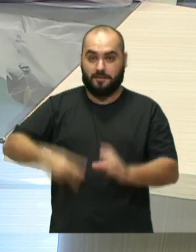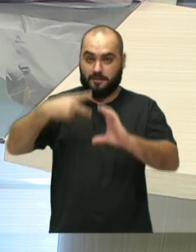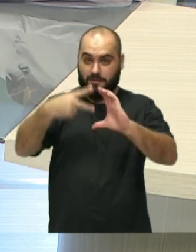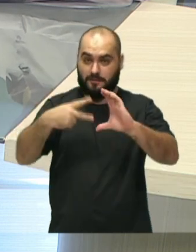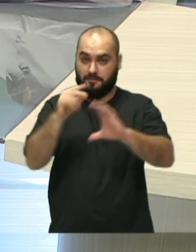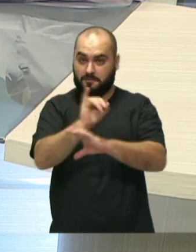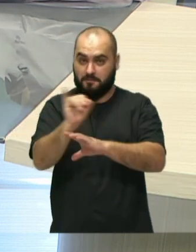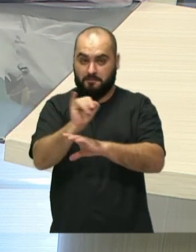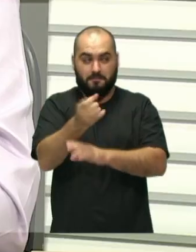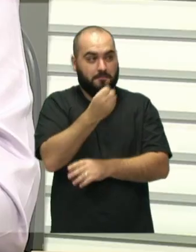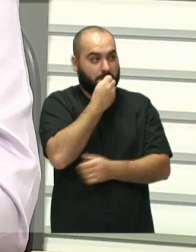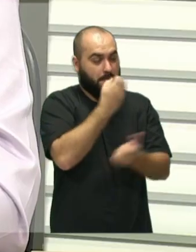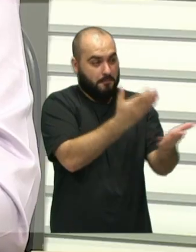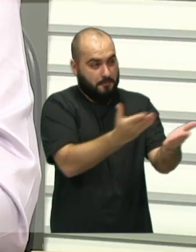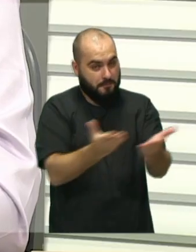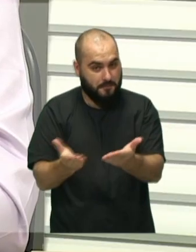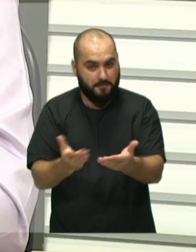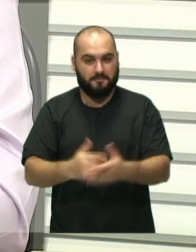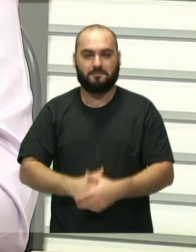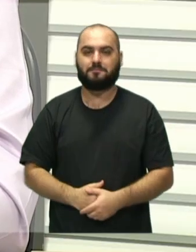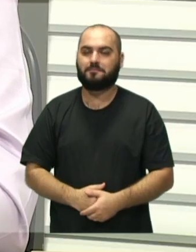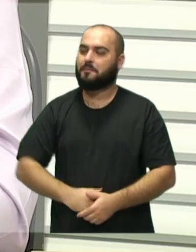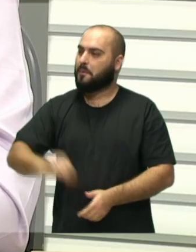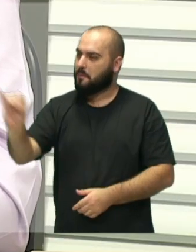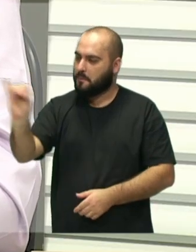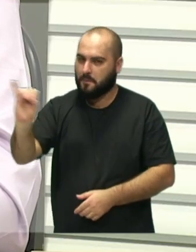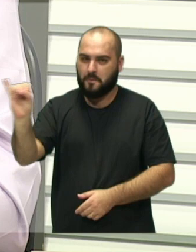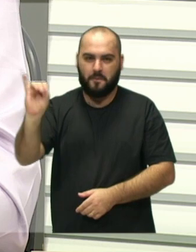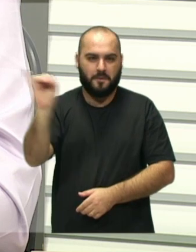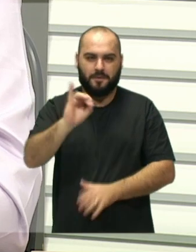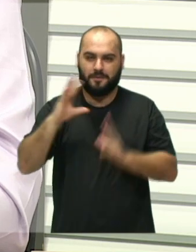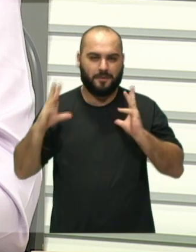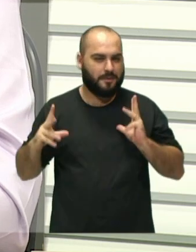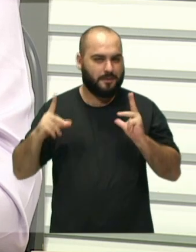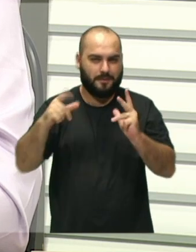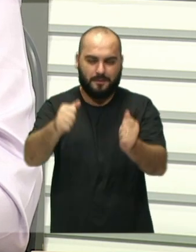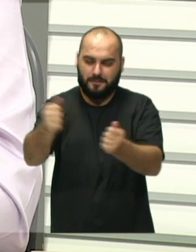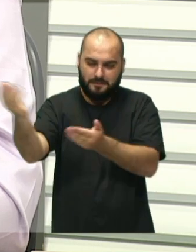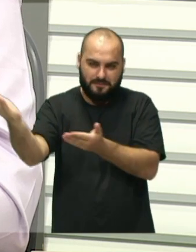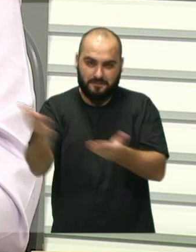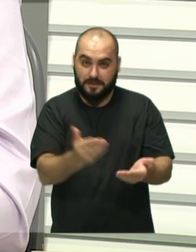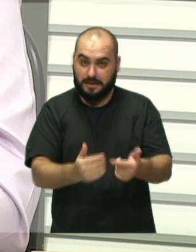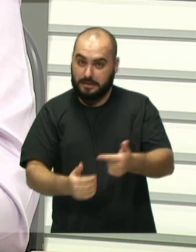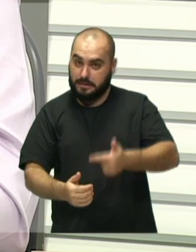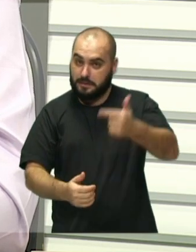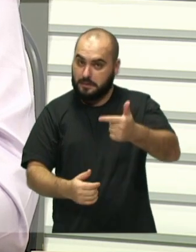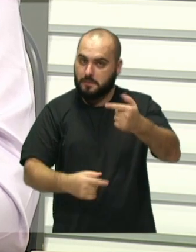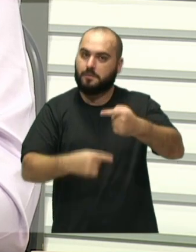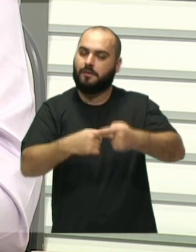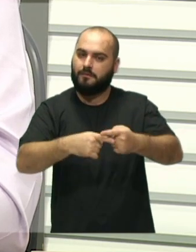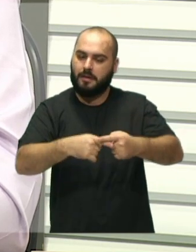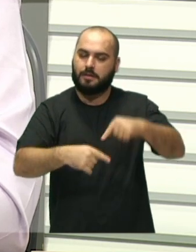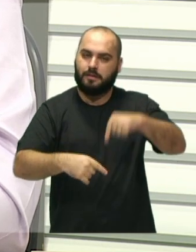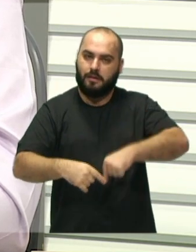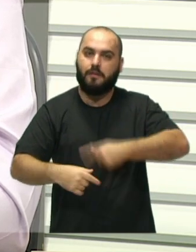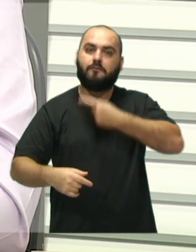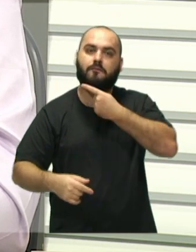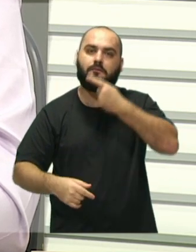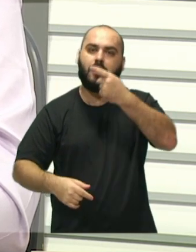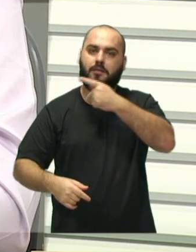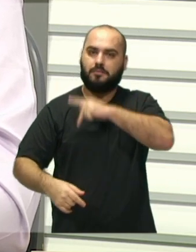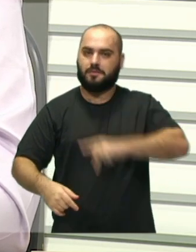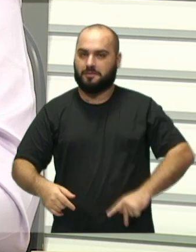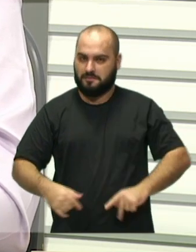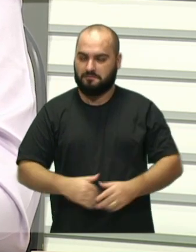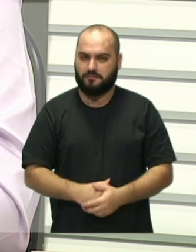Presidente o Júnior foi a todos que nos acompanham é um prazer estar aqui no segundo programa Fala Presidente com esse